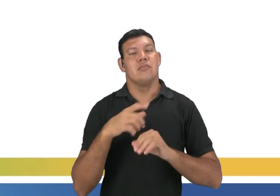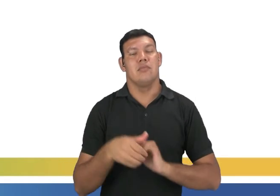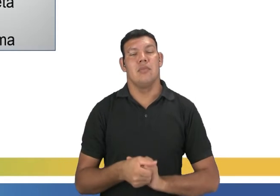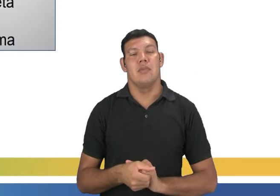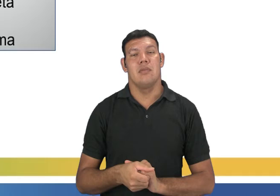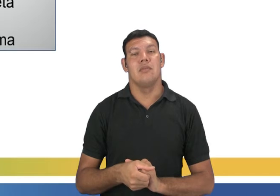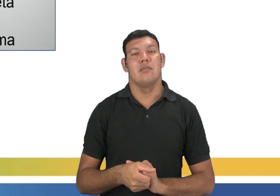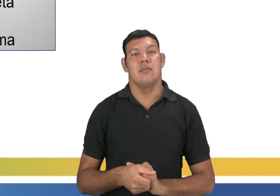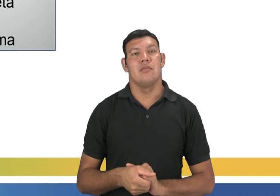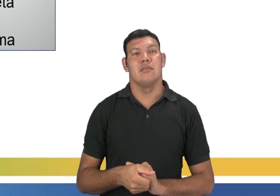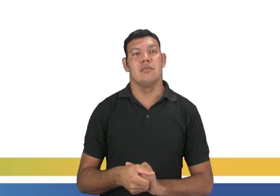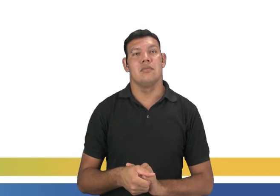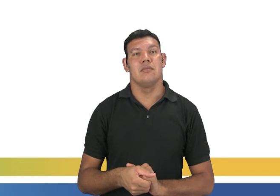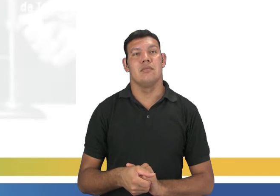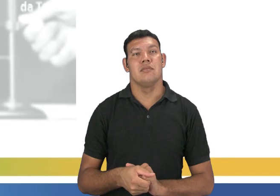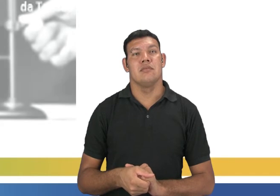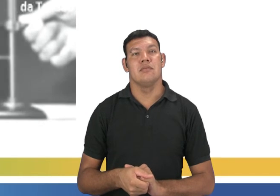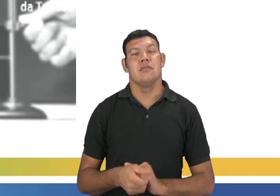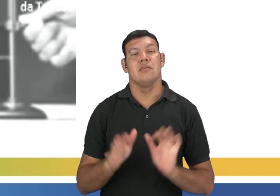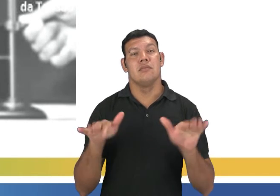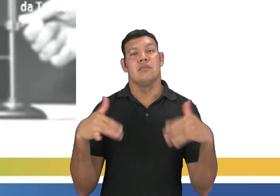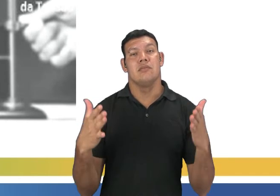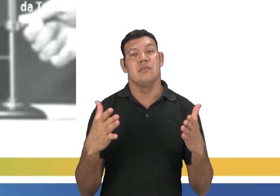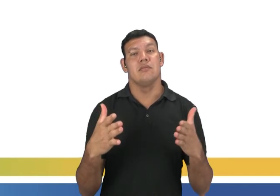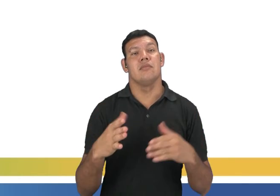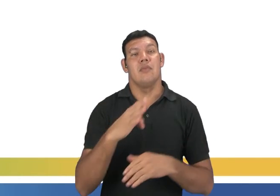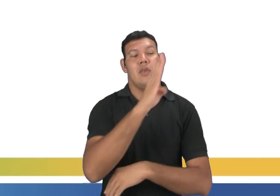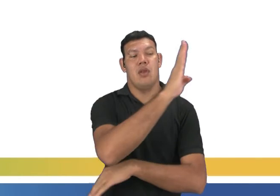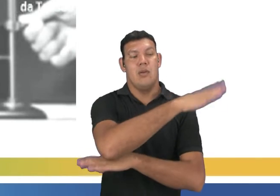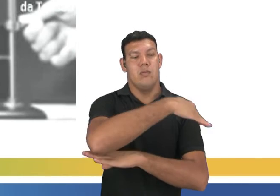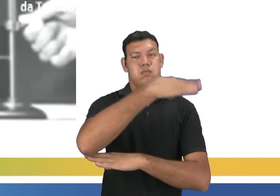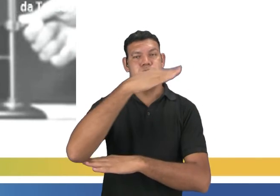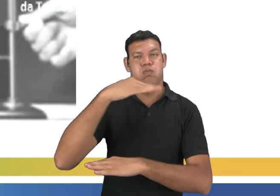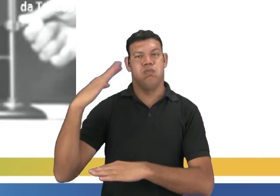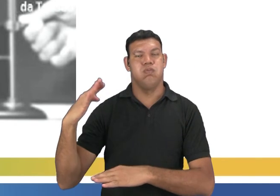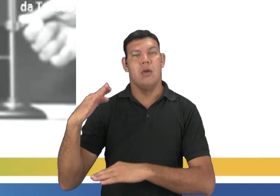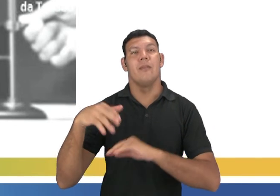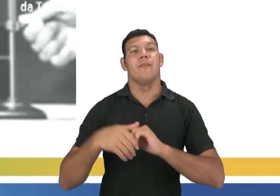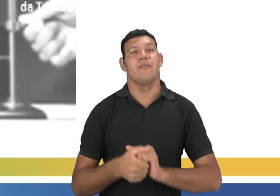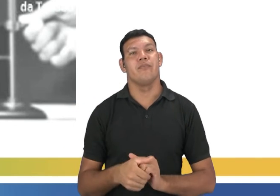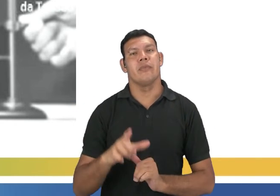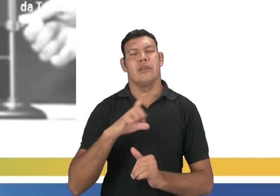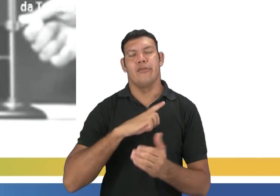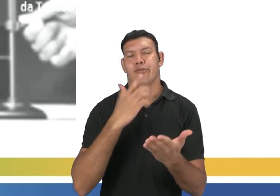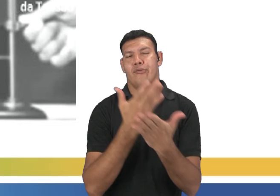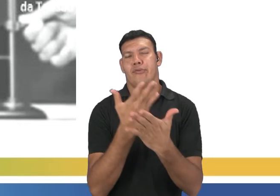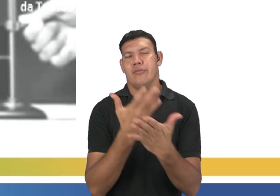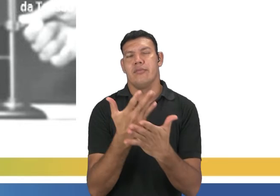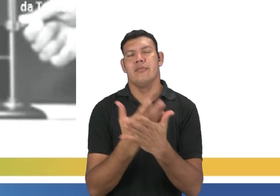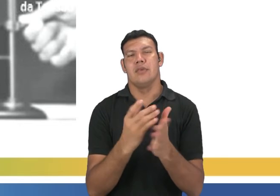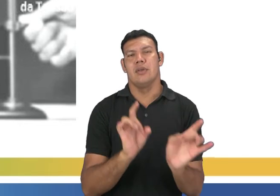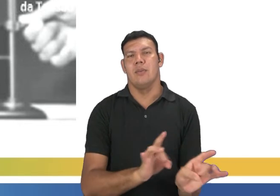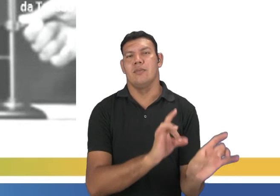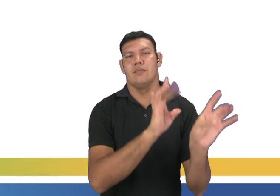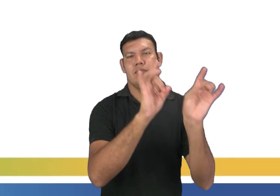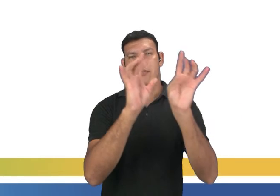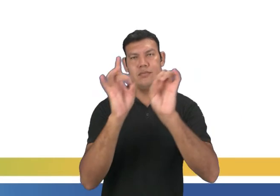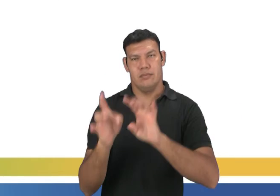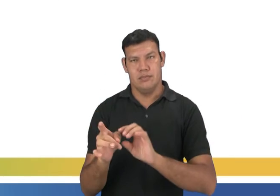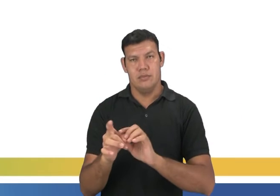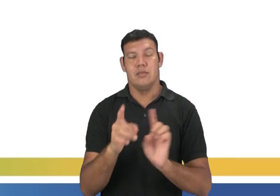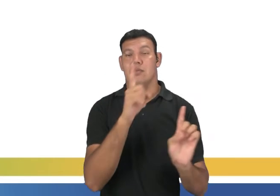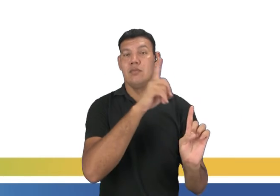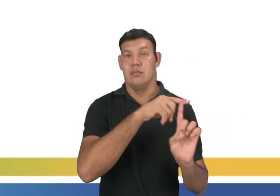classificação que aí é uma onda, no caso, transversal. Vamos ter uma aula só sobre isso, tá, pessoal? Sobre a tipologia das